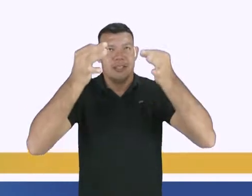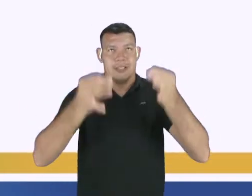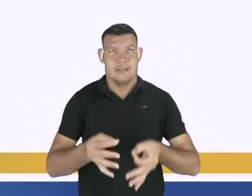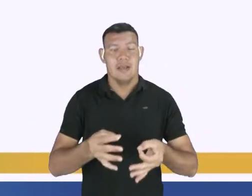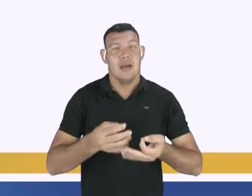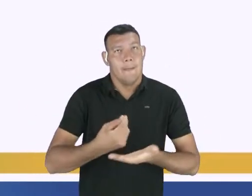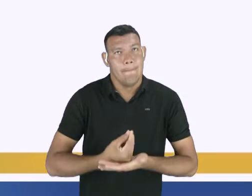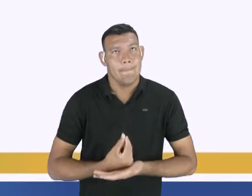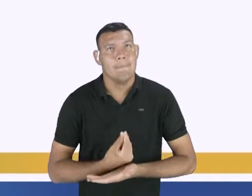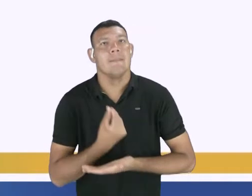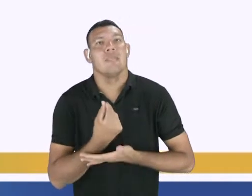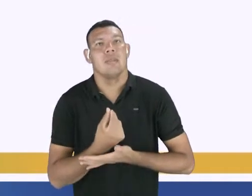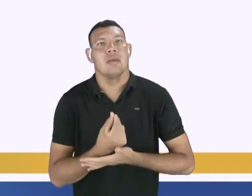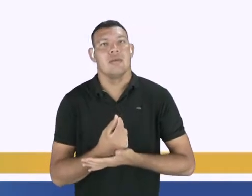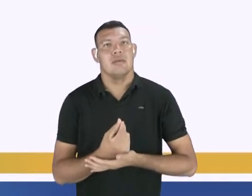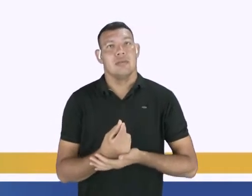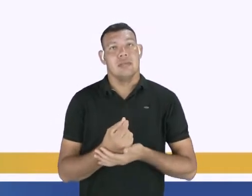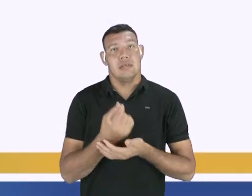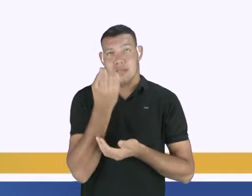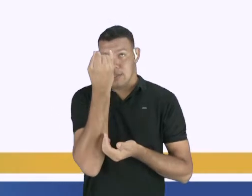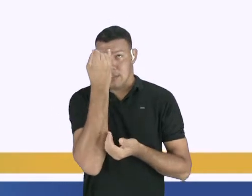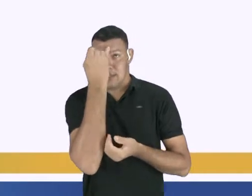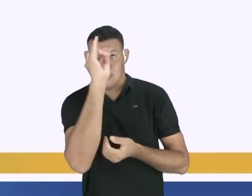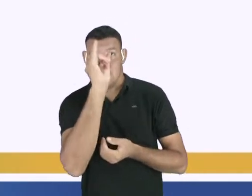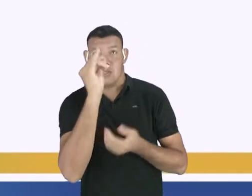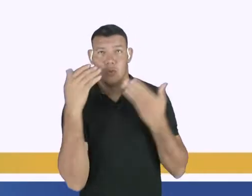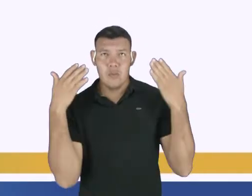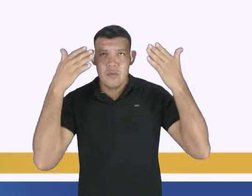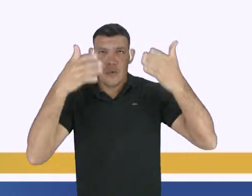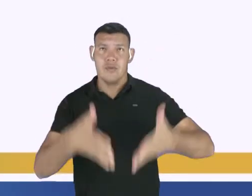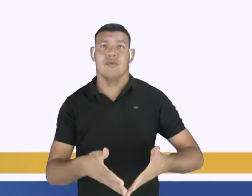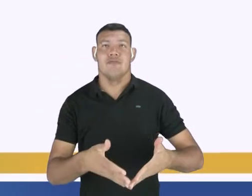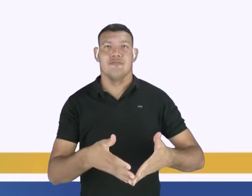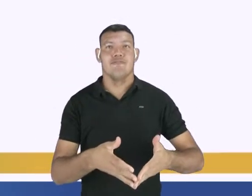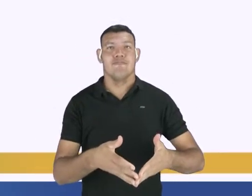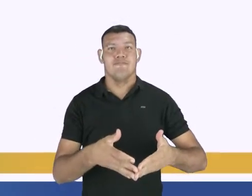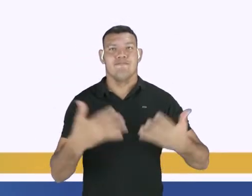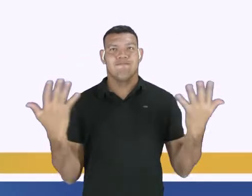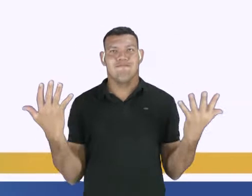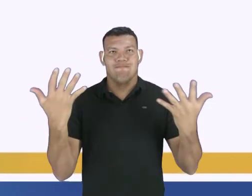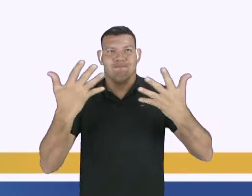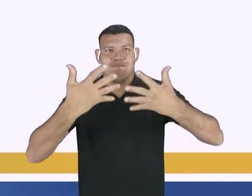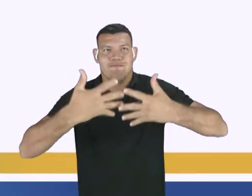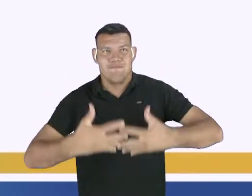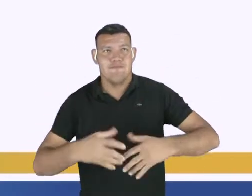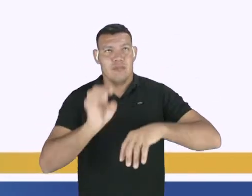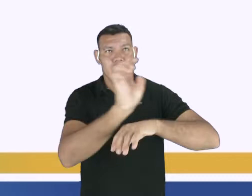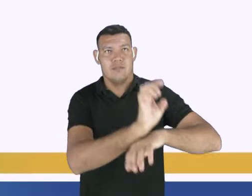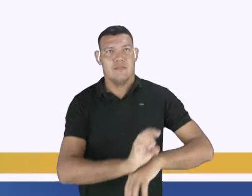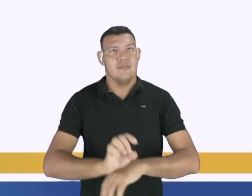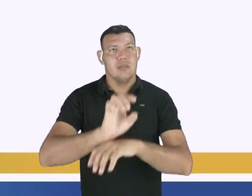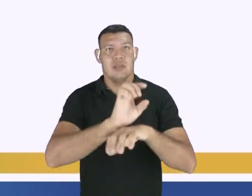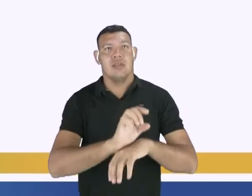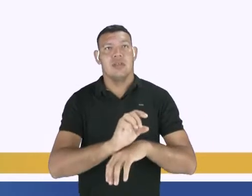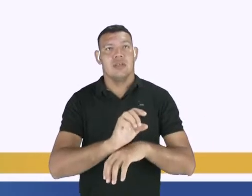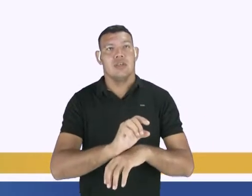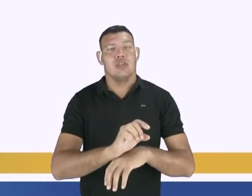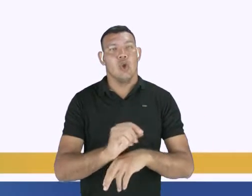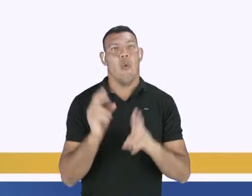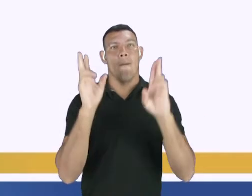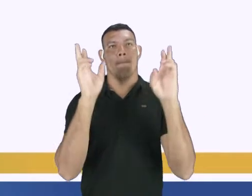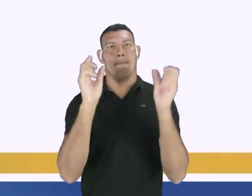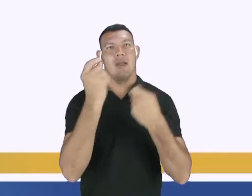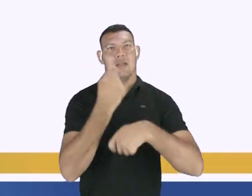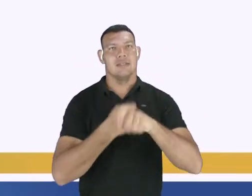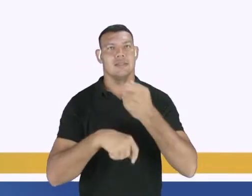econômicos é não apenas desnecessária, mas até prejudicial, pois a economia, como as demais ciências, é